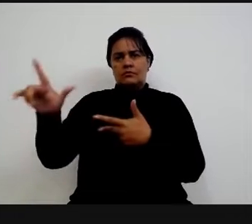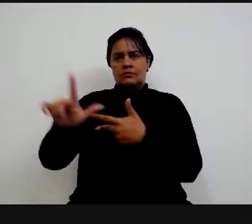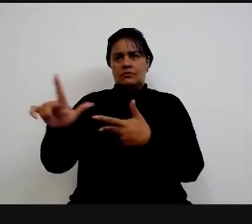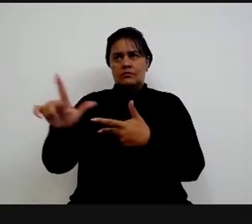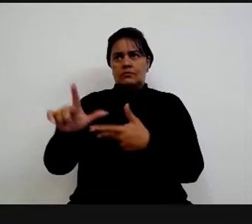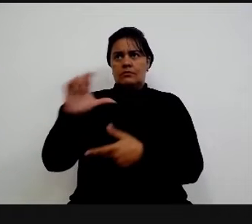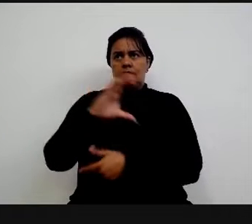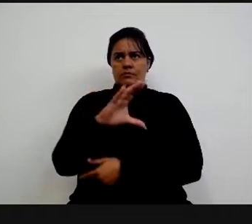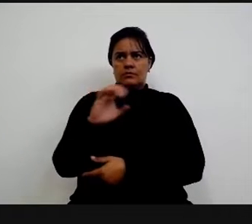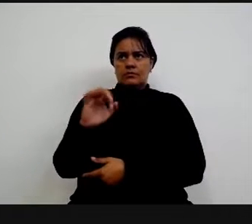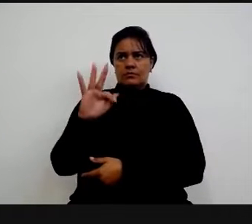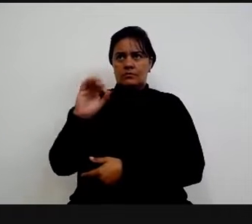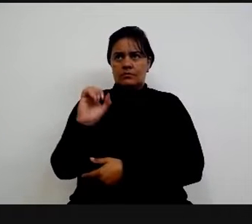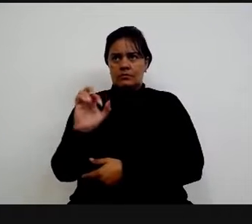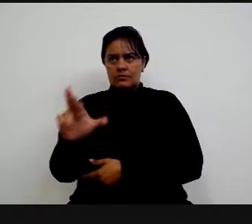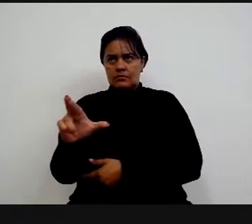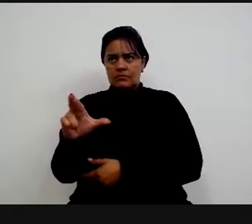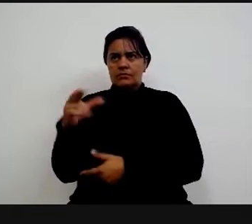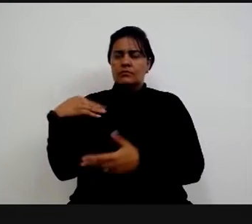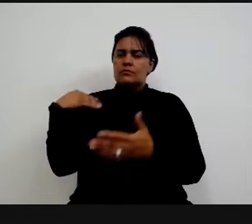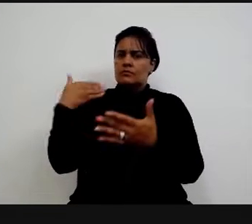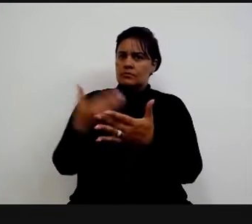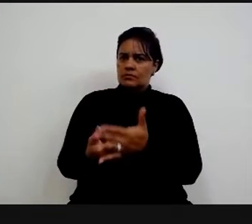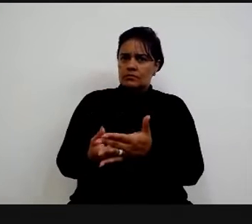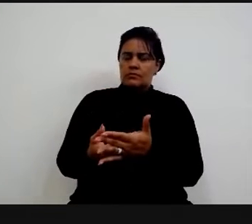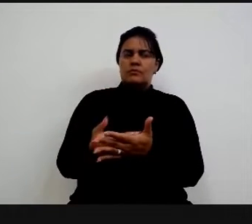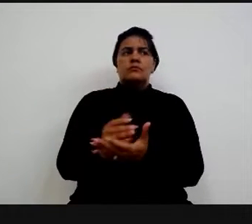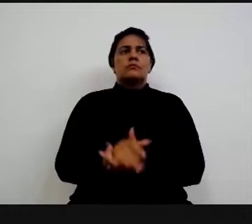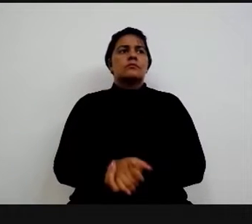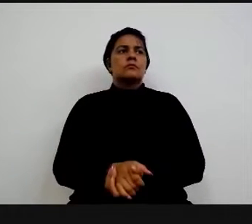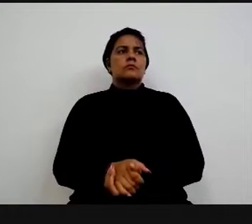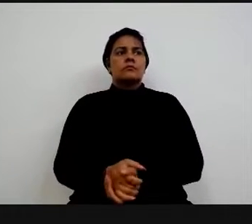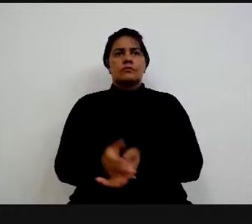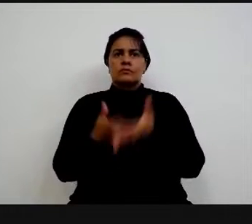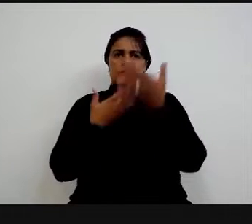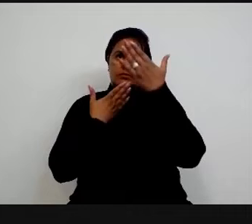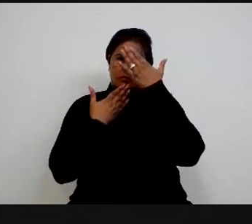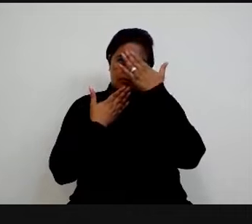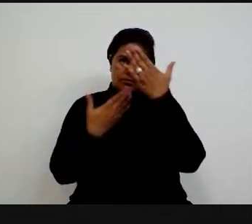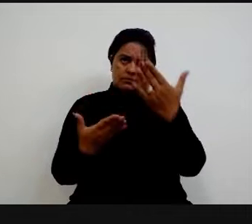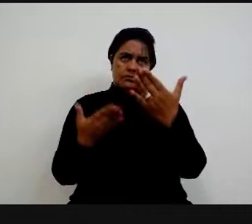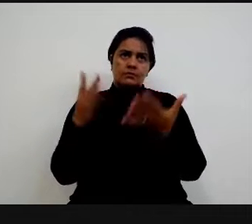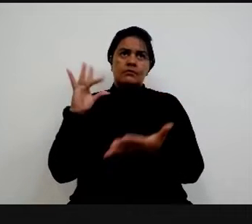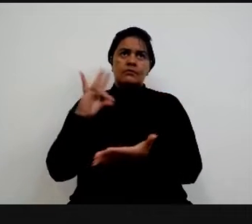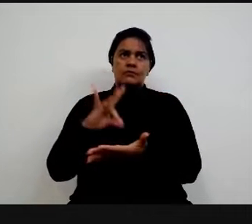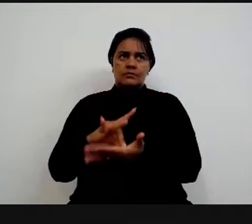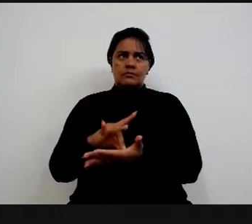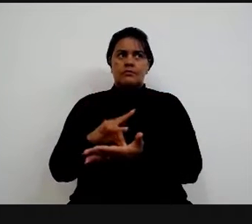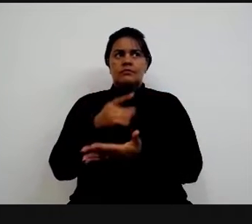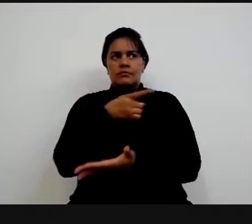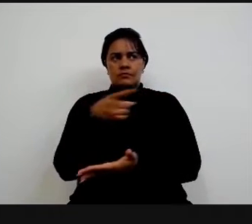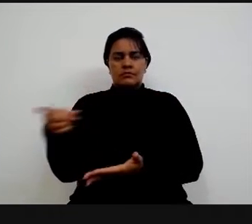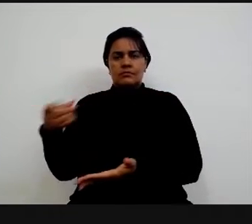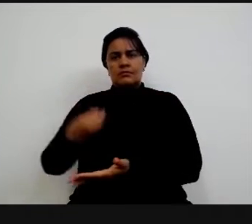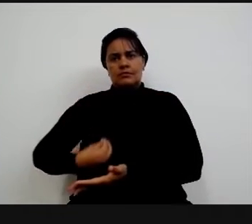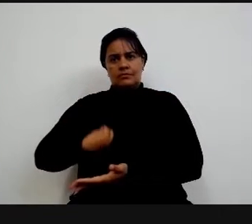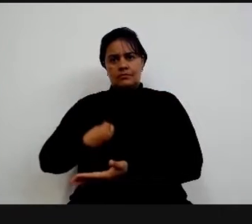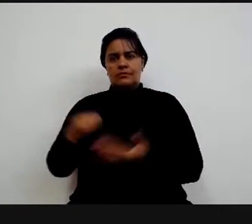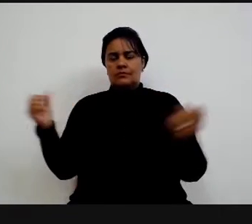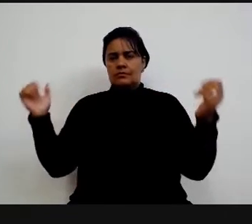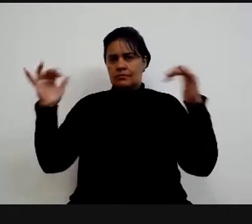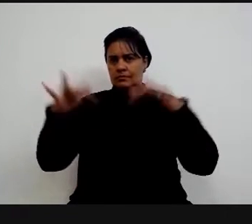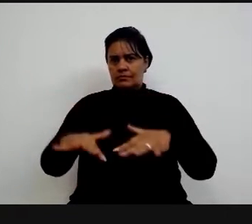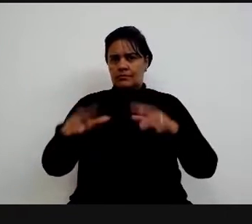CEFOR, desde o seu início. Né? Obrigado, de antemão, pela presença de vocês